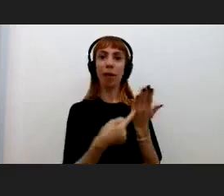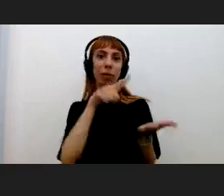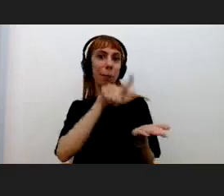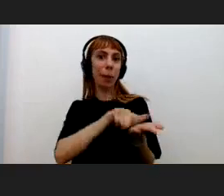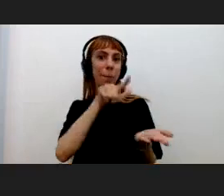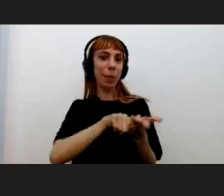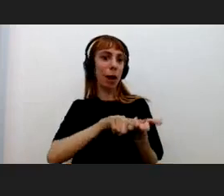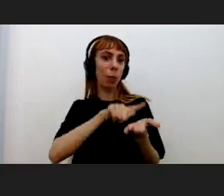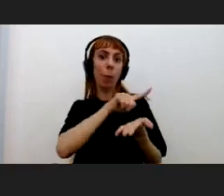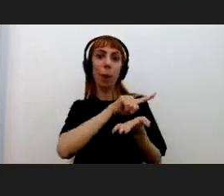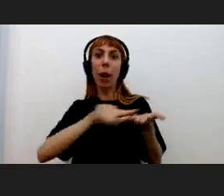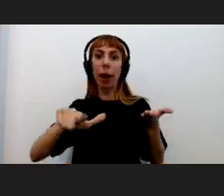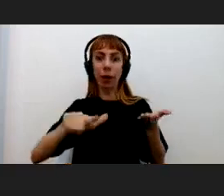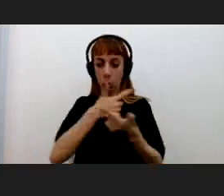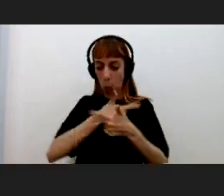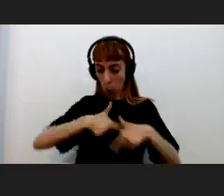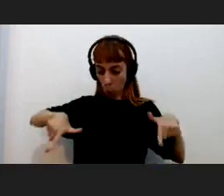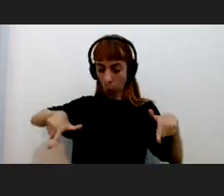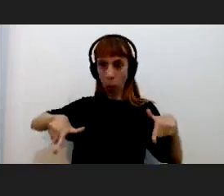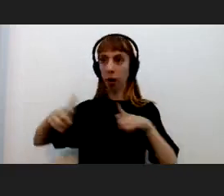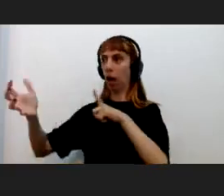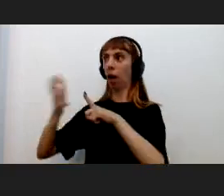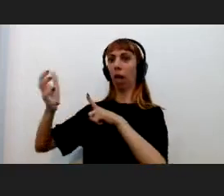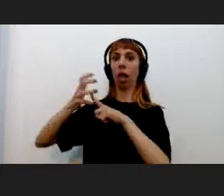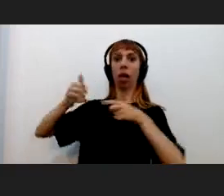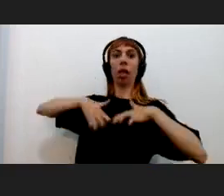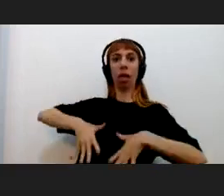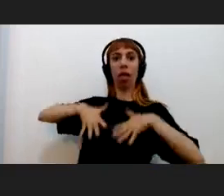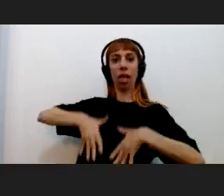Até porque, né, como eu falei,